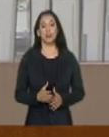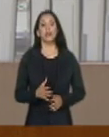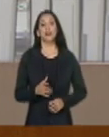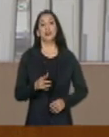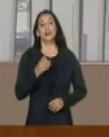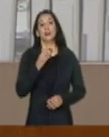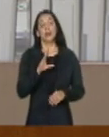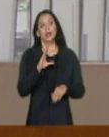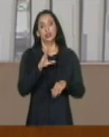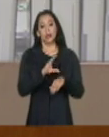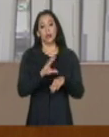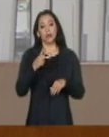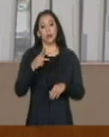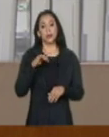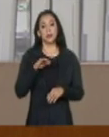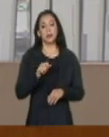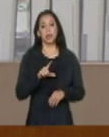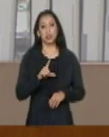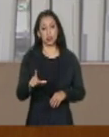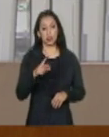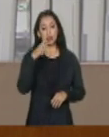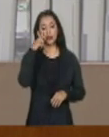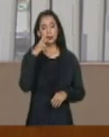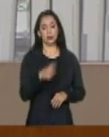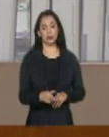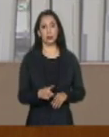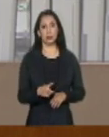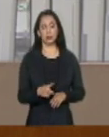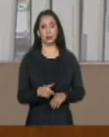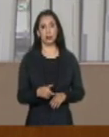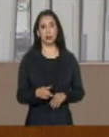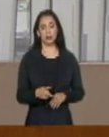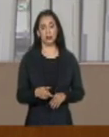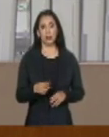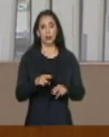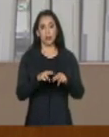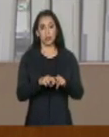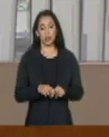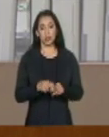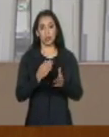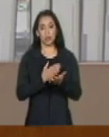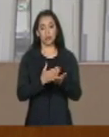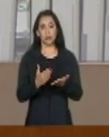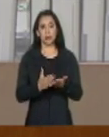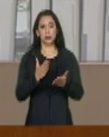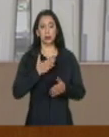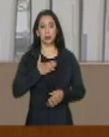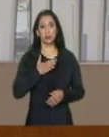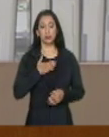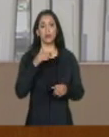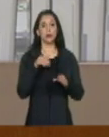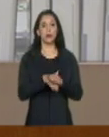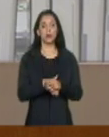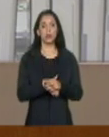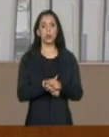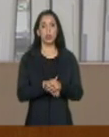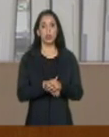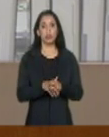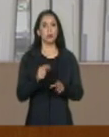Código de Processo Penal, que está em jogo. Por isso que eu iniciei o meu voto exatamente. Qual é o objeto dessa ação? Não são